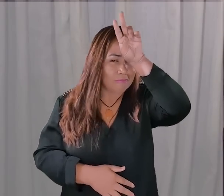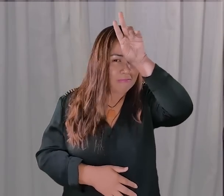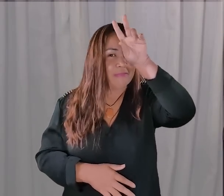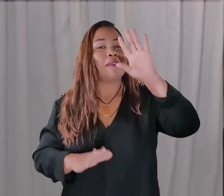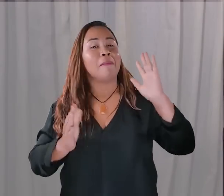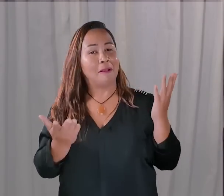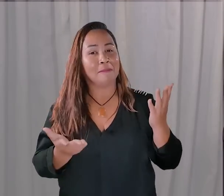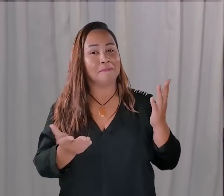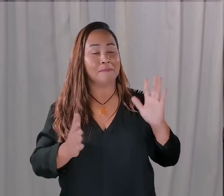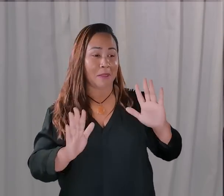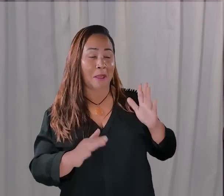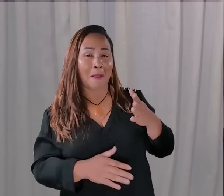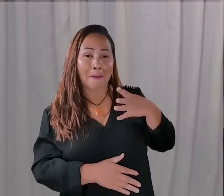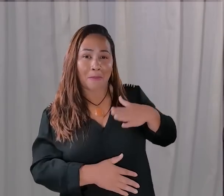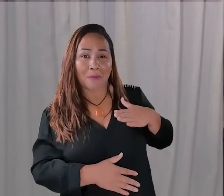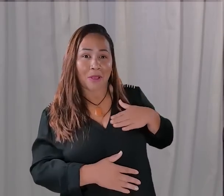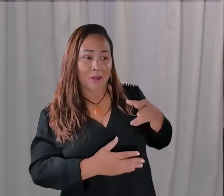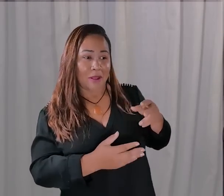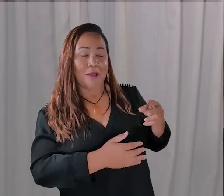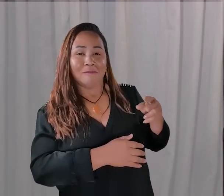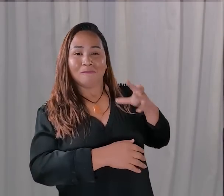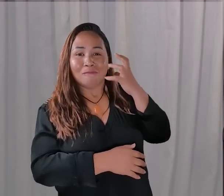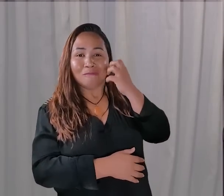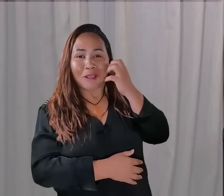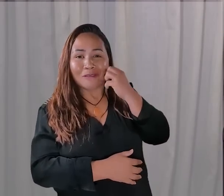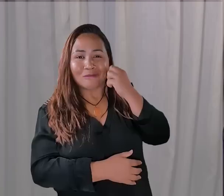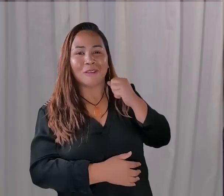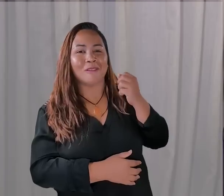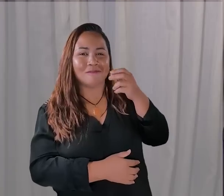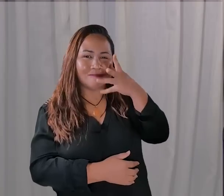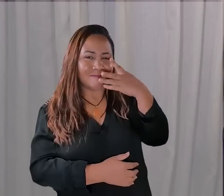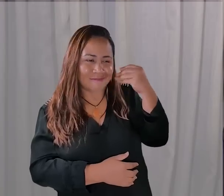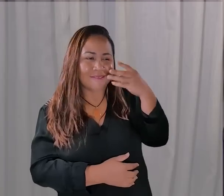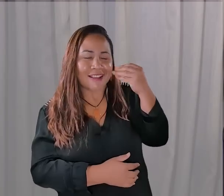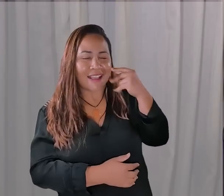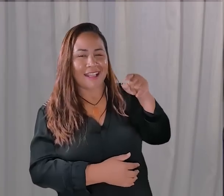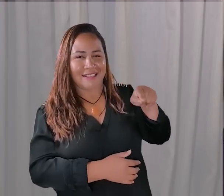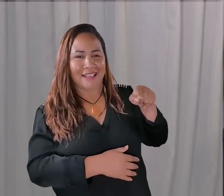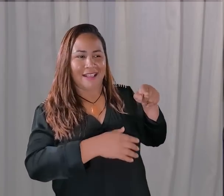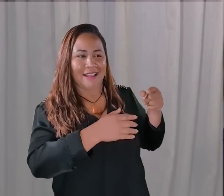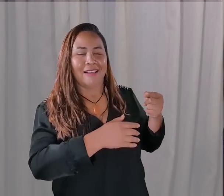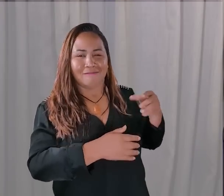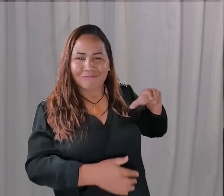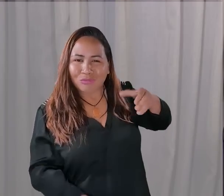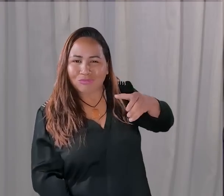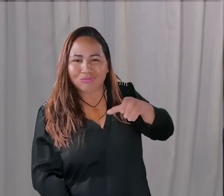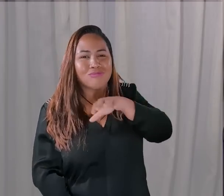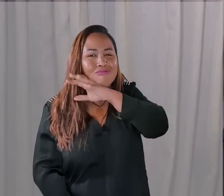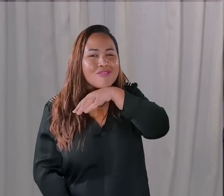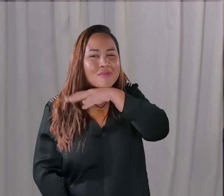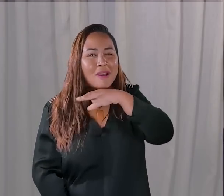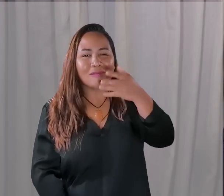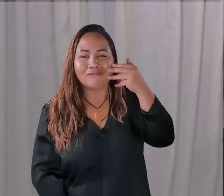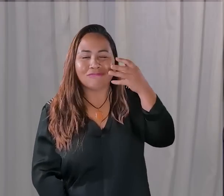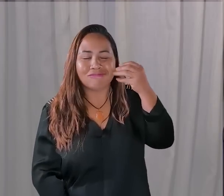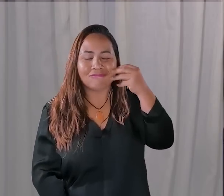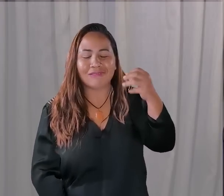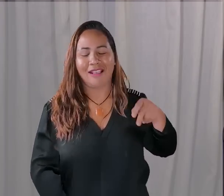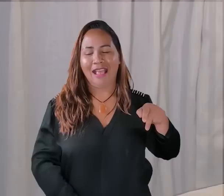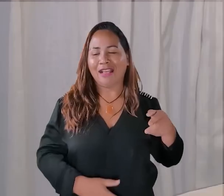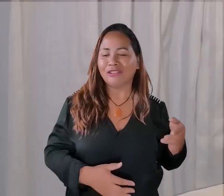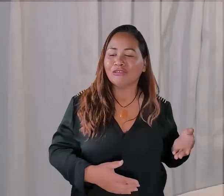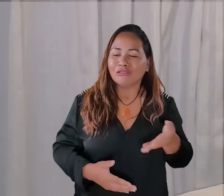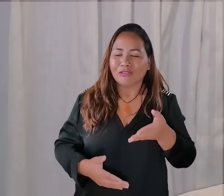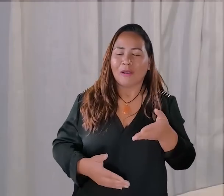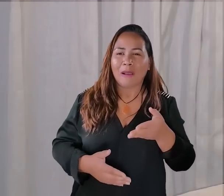adotou e começou a morar comigo, e ela matava as baratas lá. Essa história a gente já contou em algumas lives, né, que eu já fiz com a Elaine.